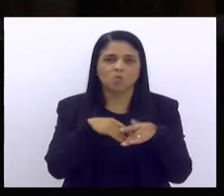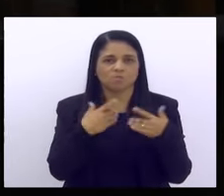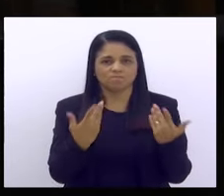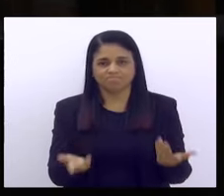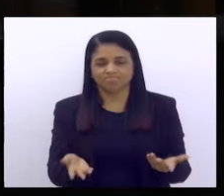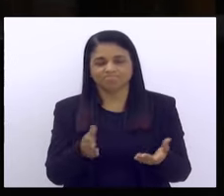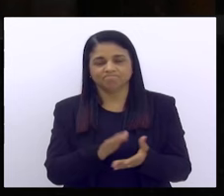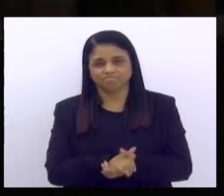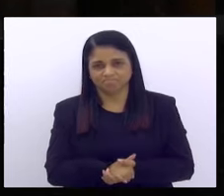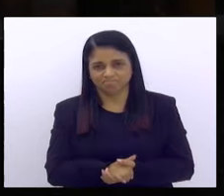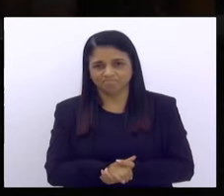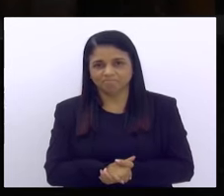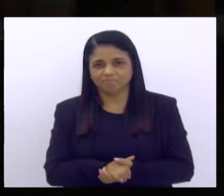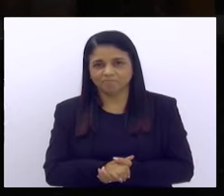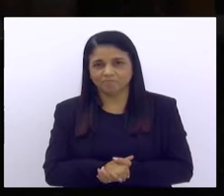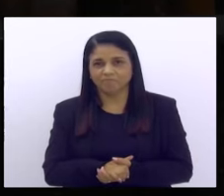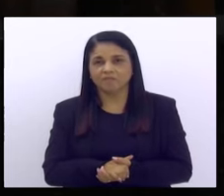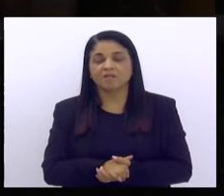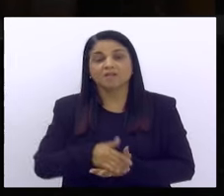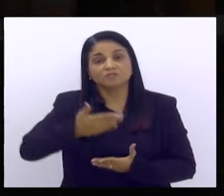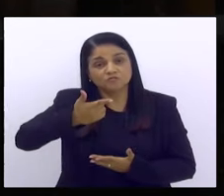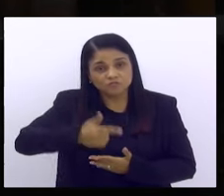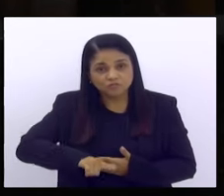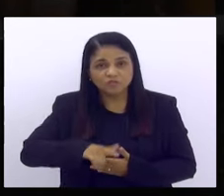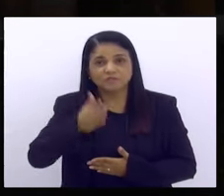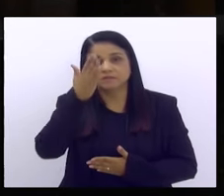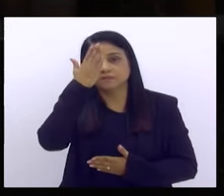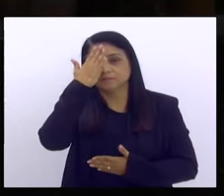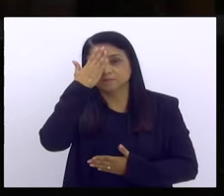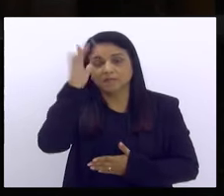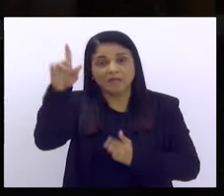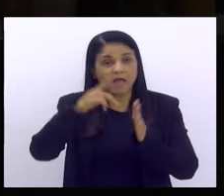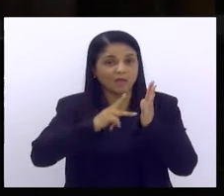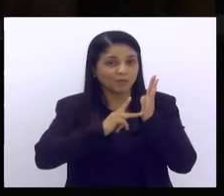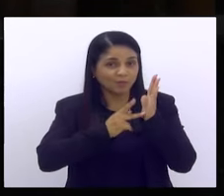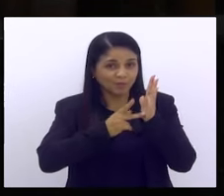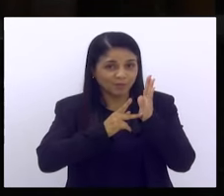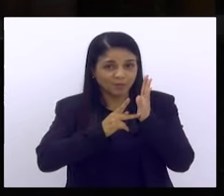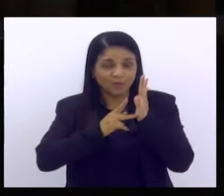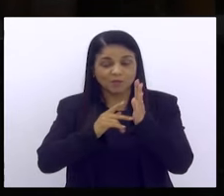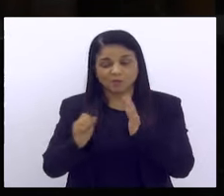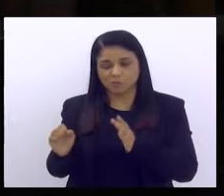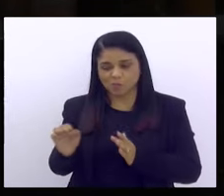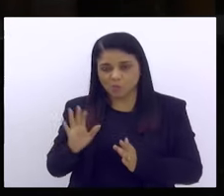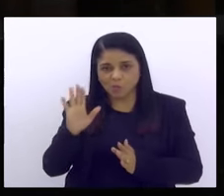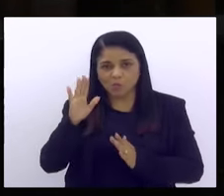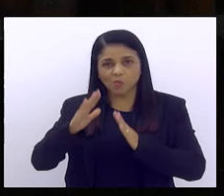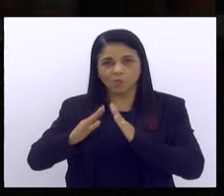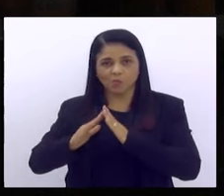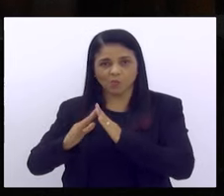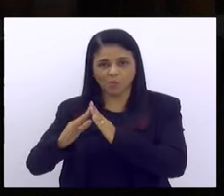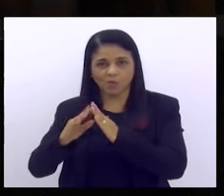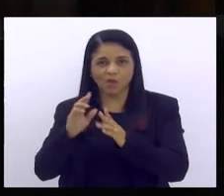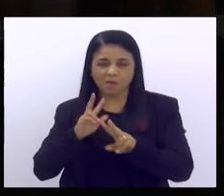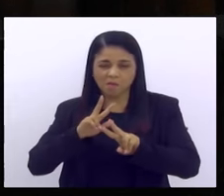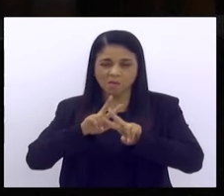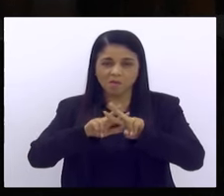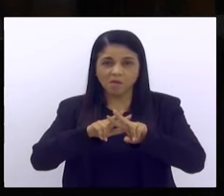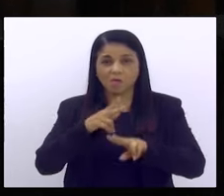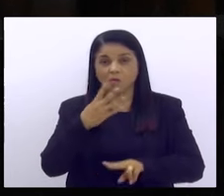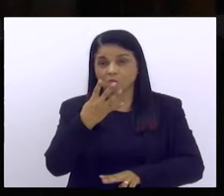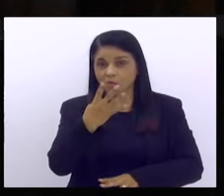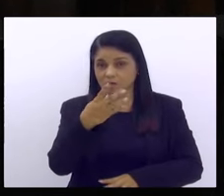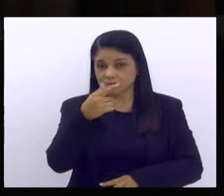desigual? Eu quero saber, de novo, se lá no condomínio de luxo, onde foram apreendidos